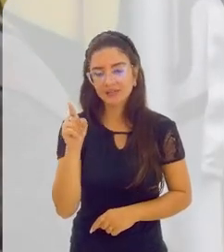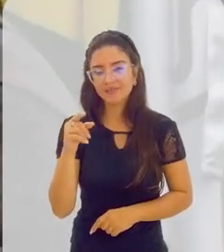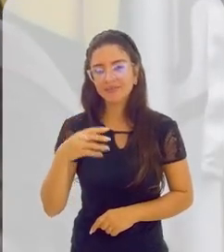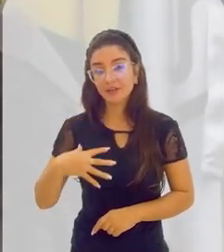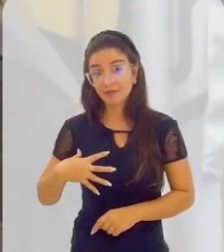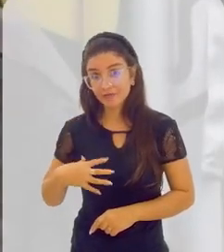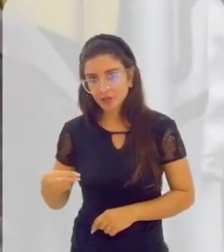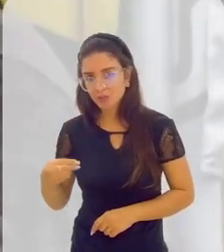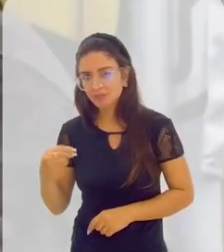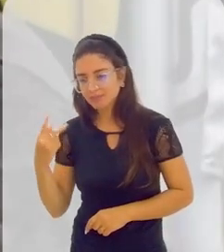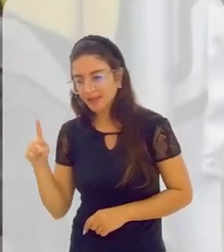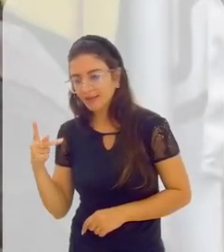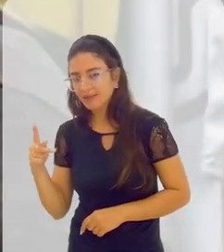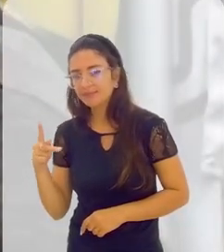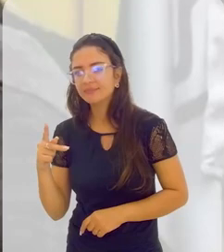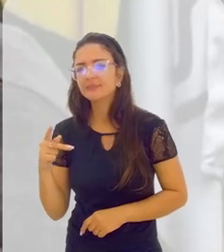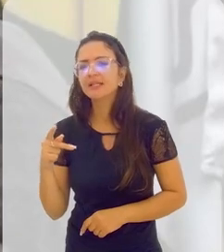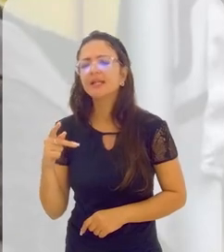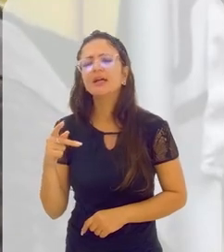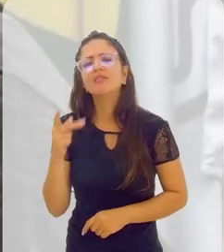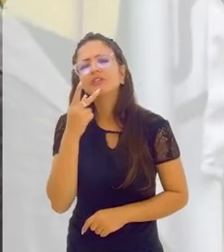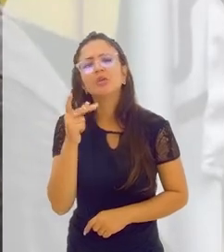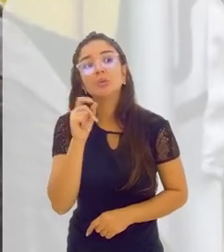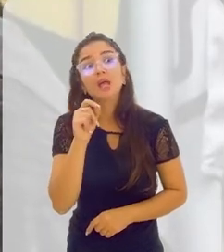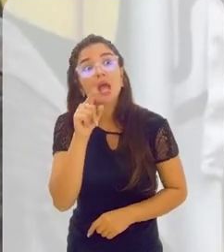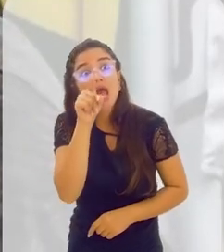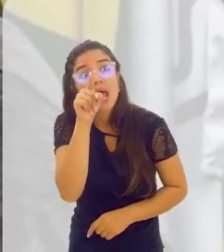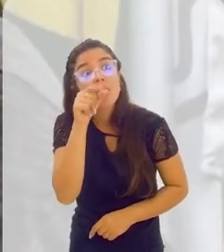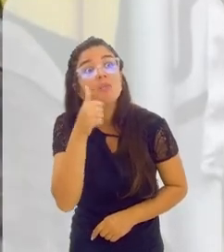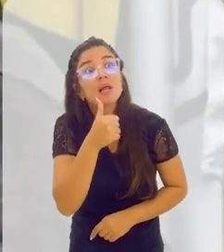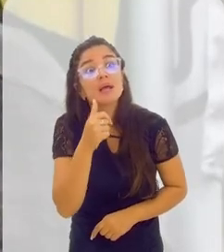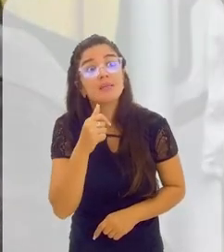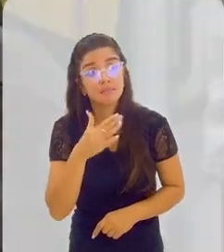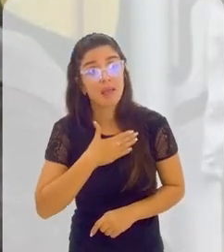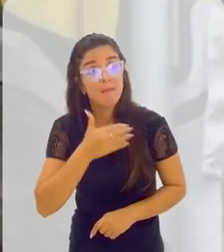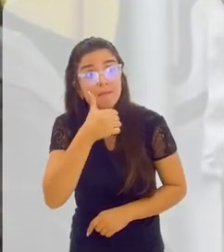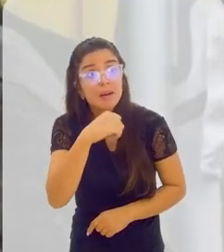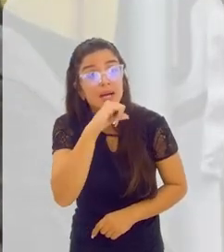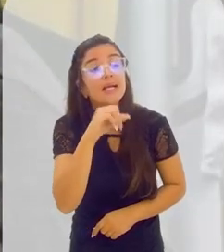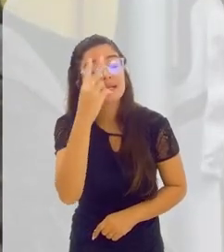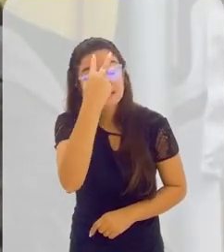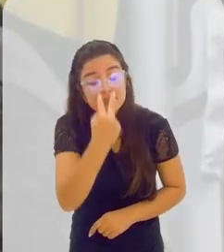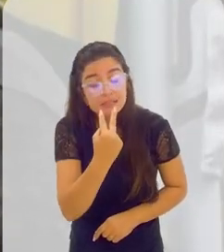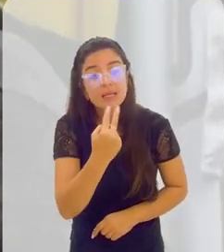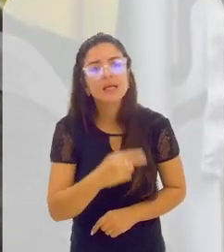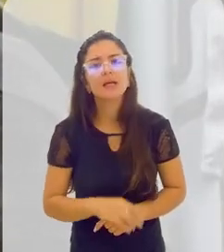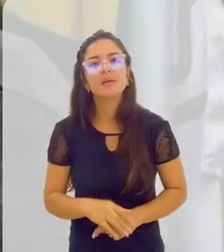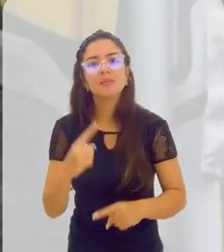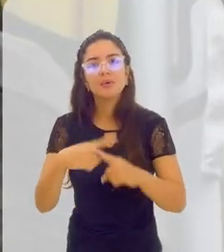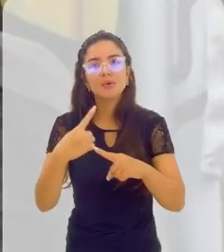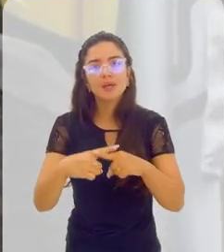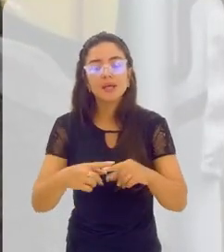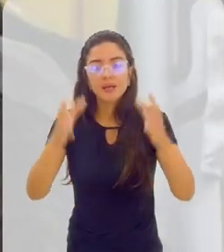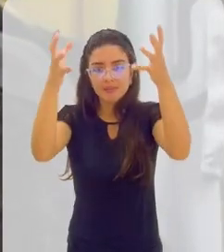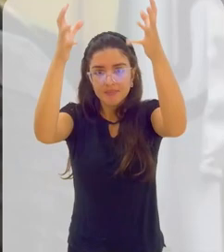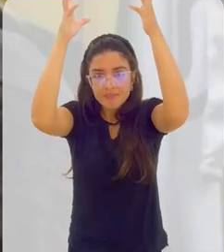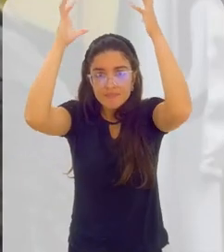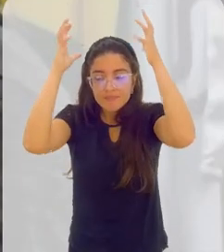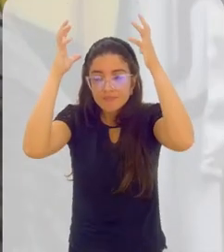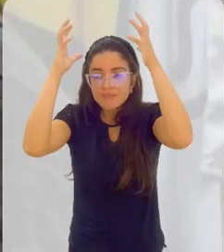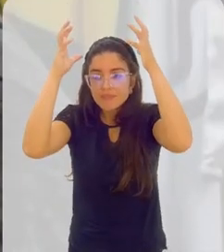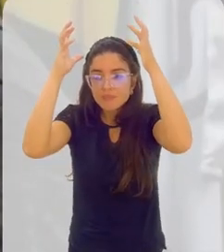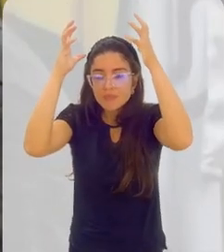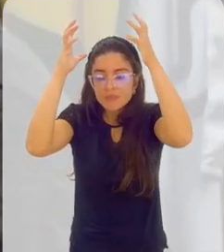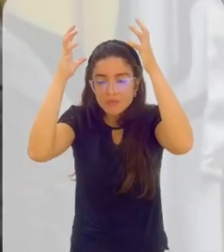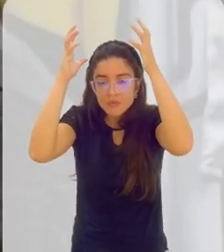cega qualquer coisa eu perguntei o que não estava carregando um negócio na cabeça e a menina dos